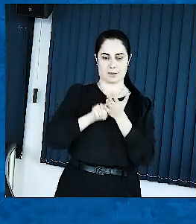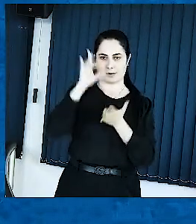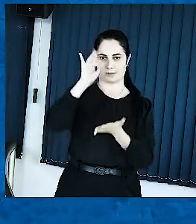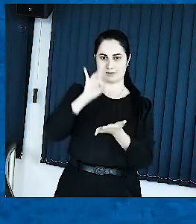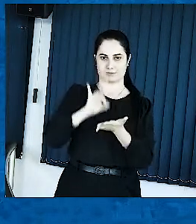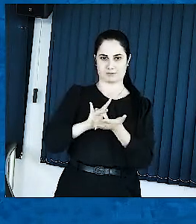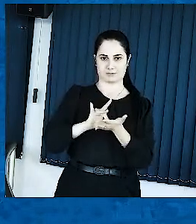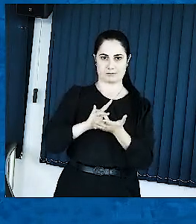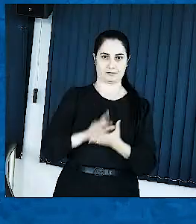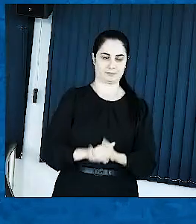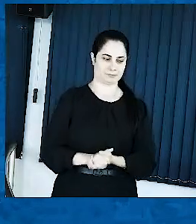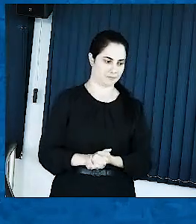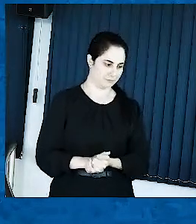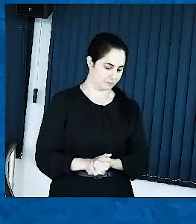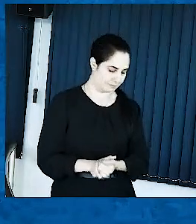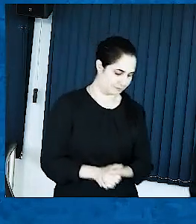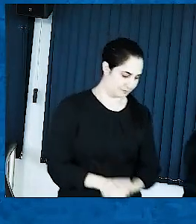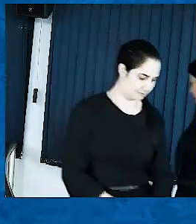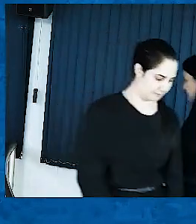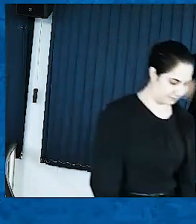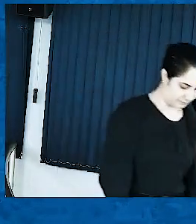diagnóstico formal.